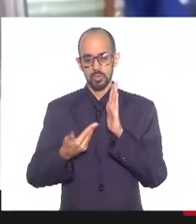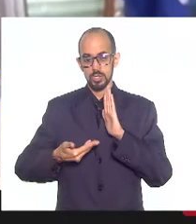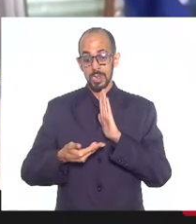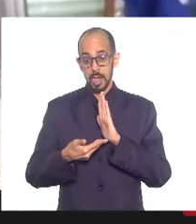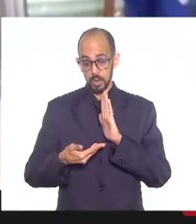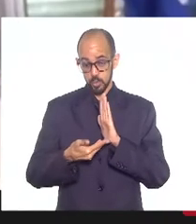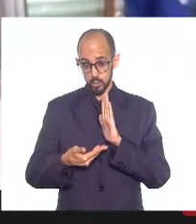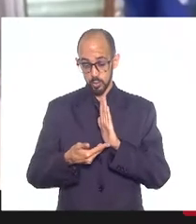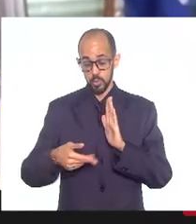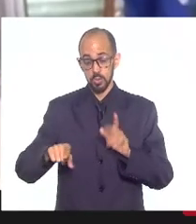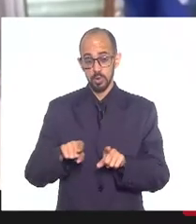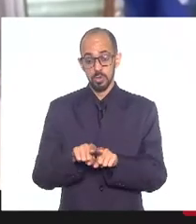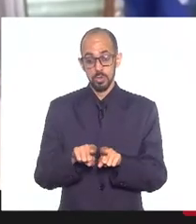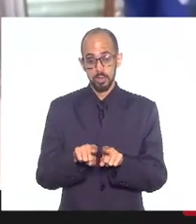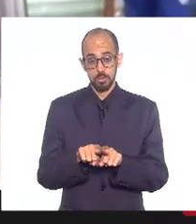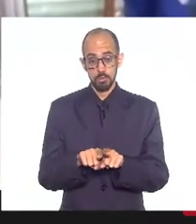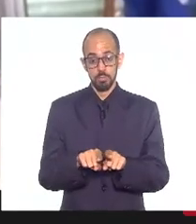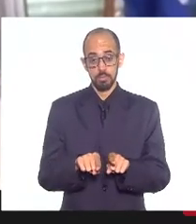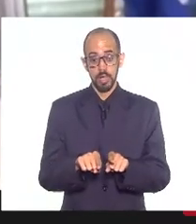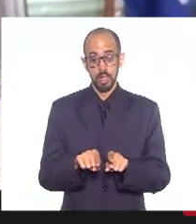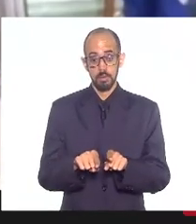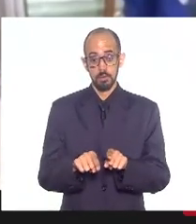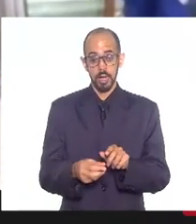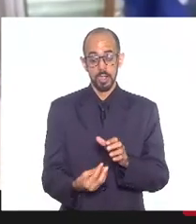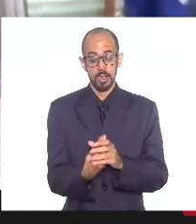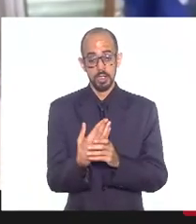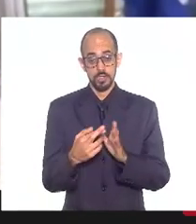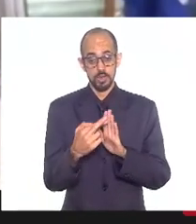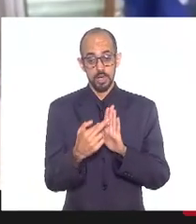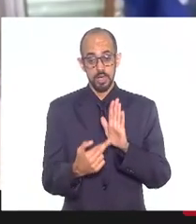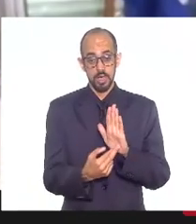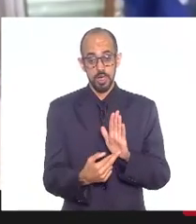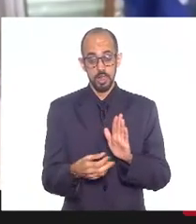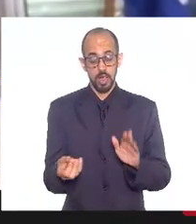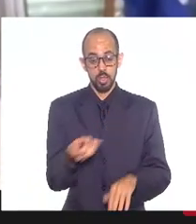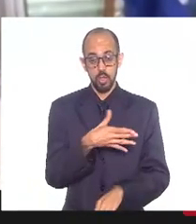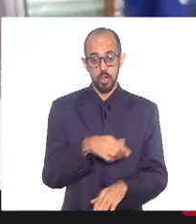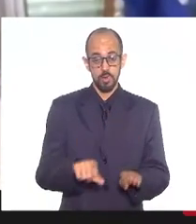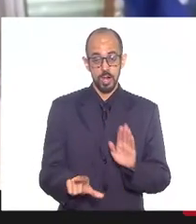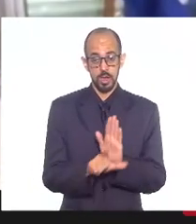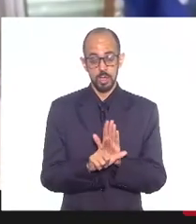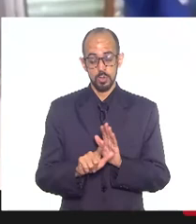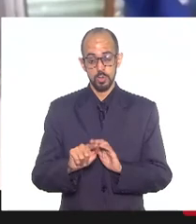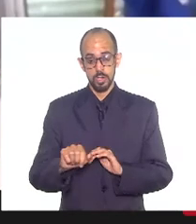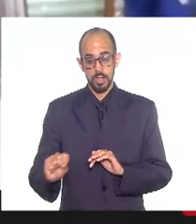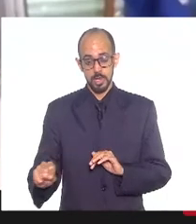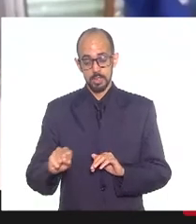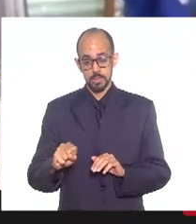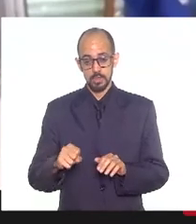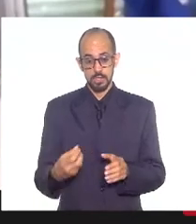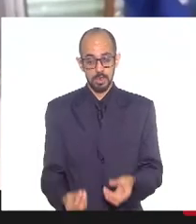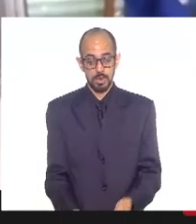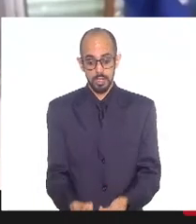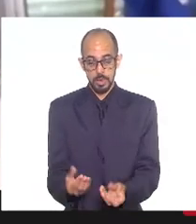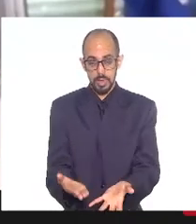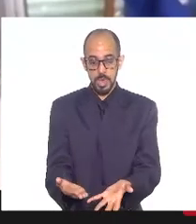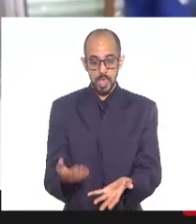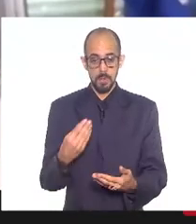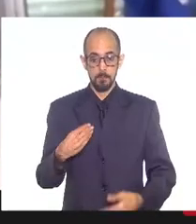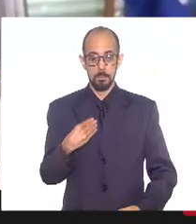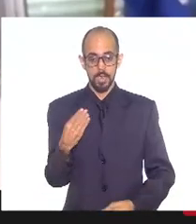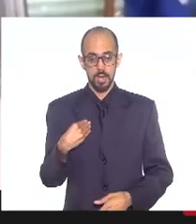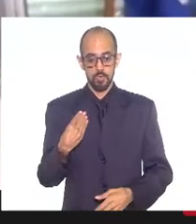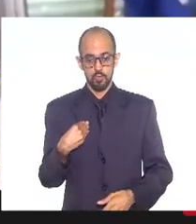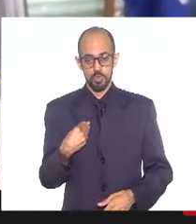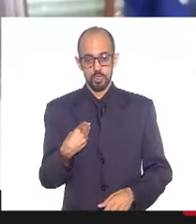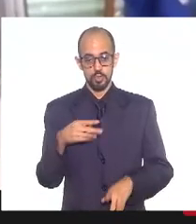âmbito da regulação da ANP, para que a nova lei do gás realmente traga benefício ao Rio